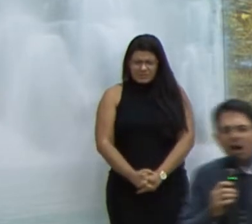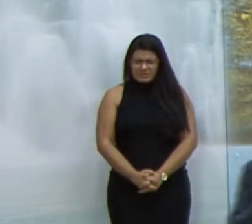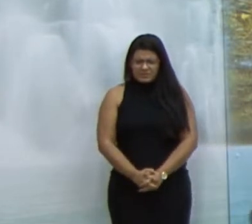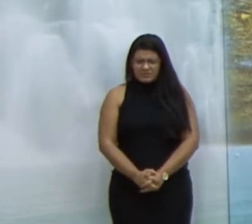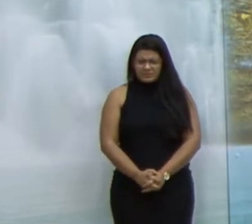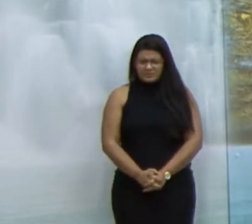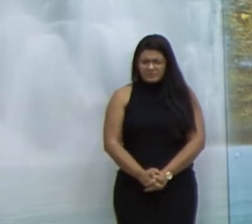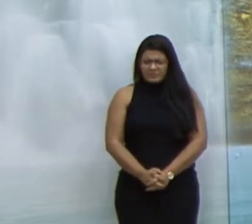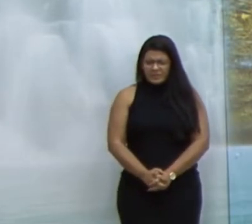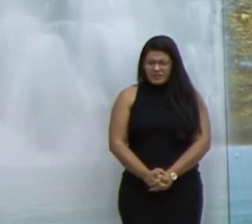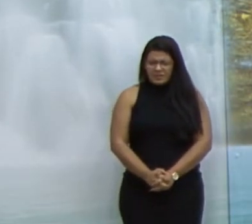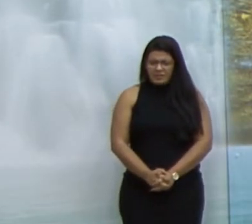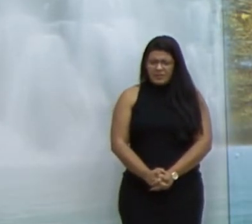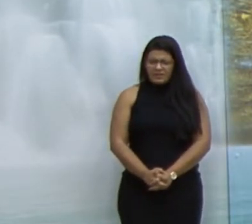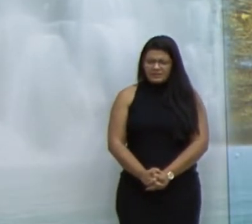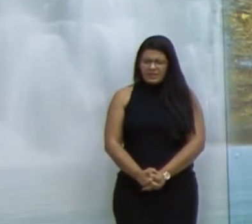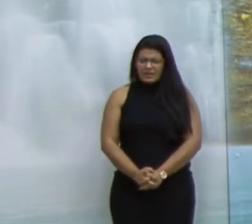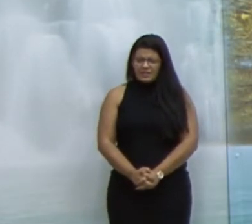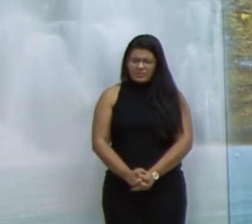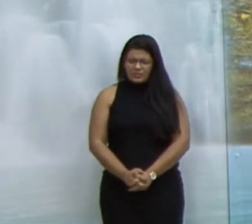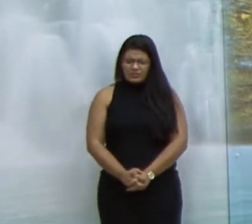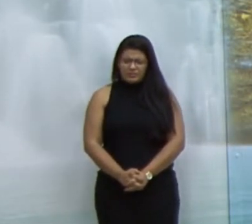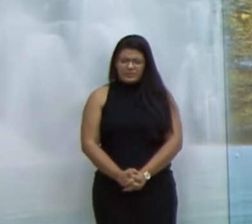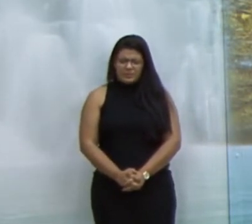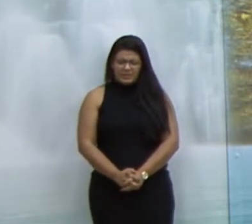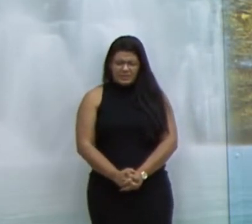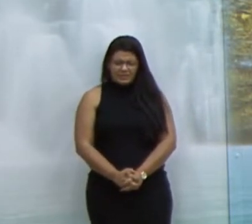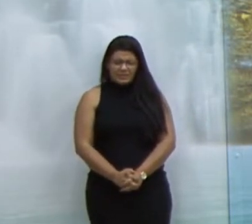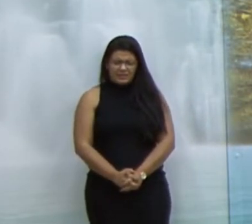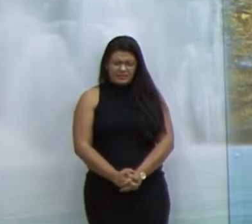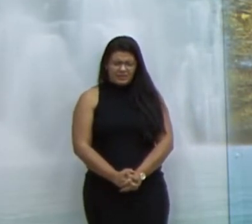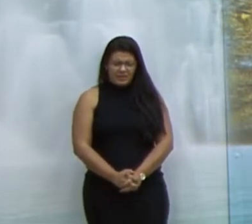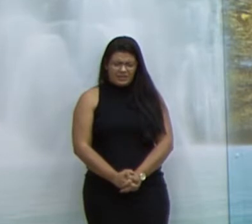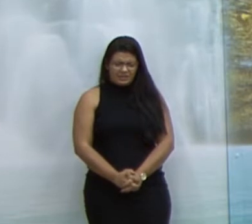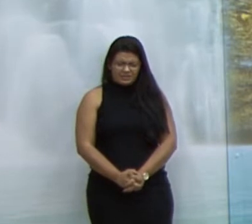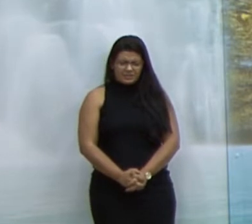Deus não divide a sua glória com o homem.